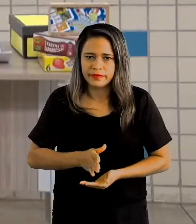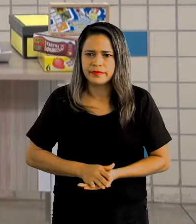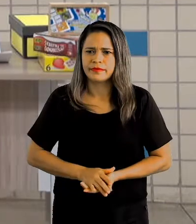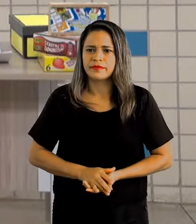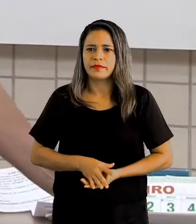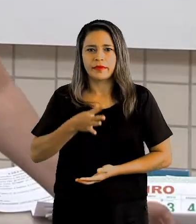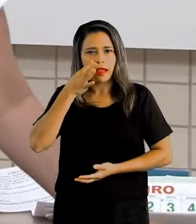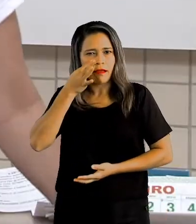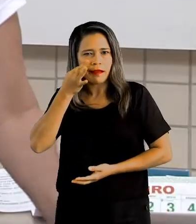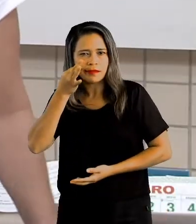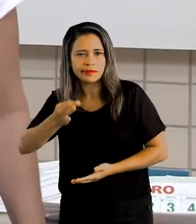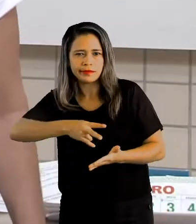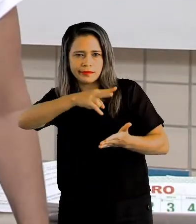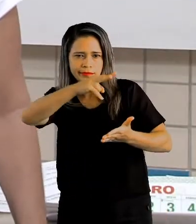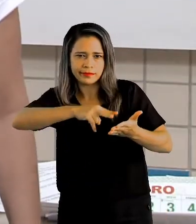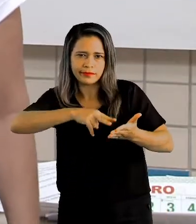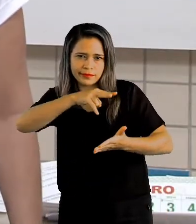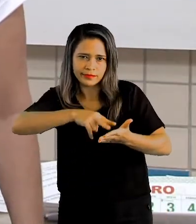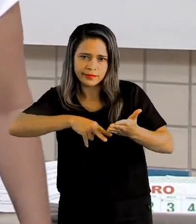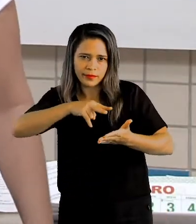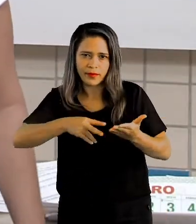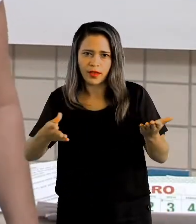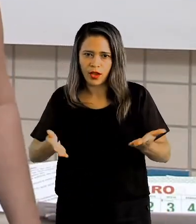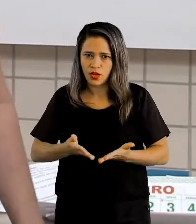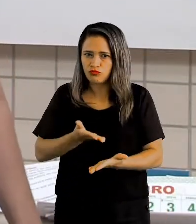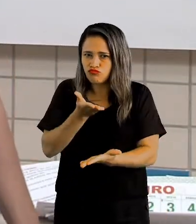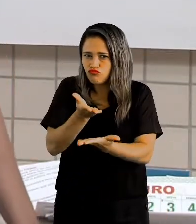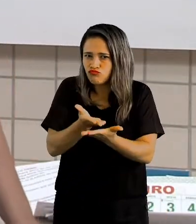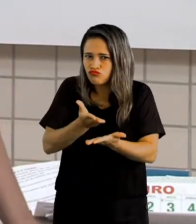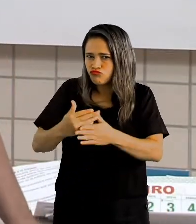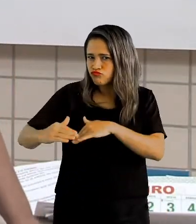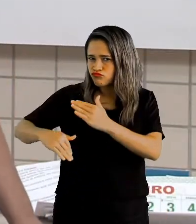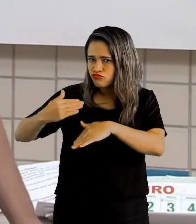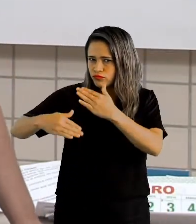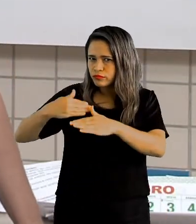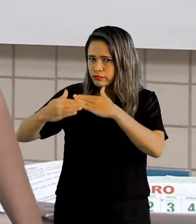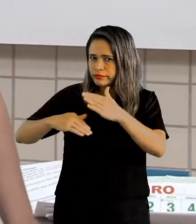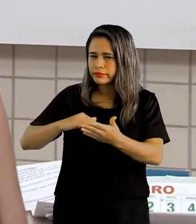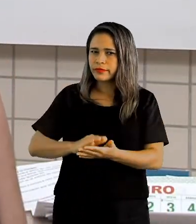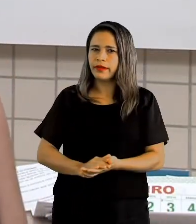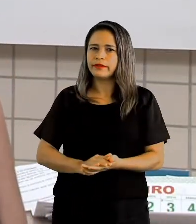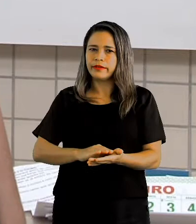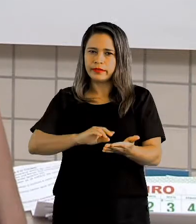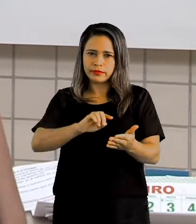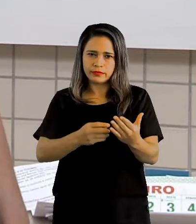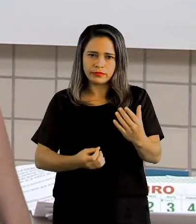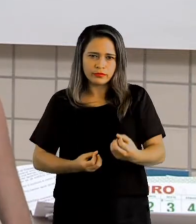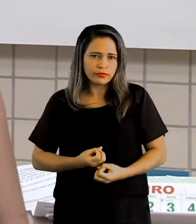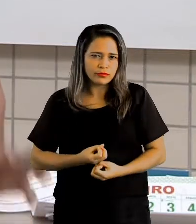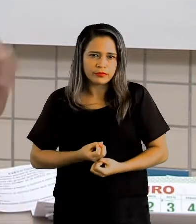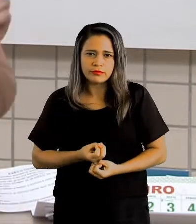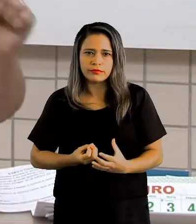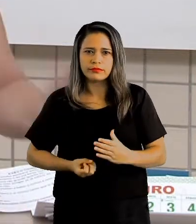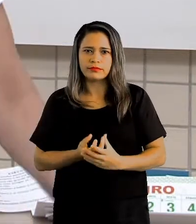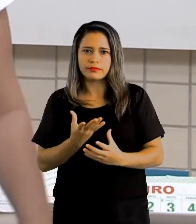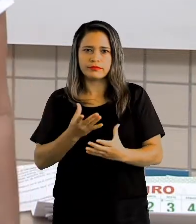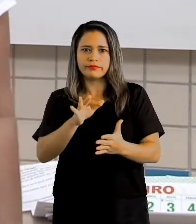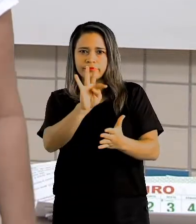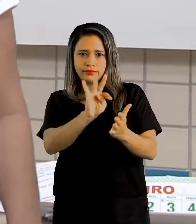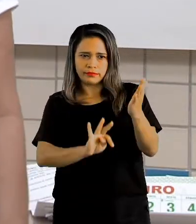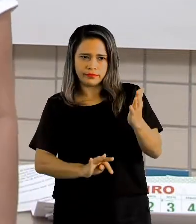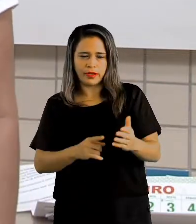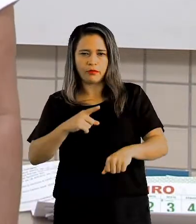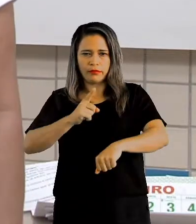à leitura, porque nós vamos trabalhar um processo de interpretação do texto. Vou fazer algumas perguntas, dar um tempinho para